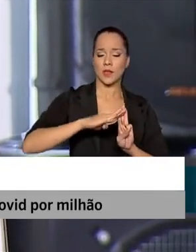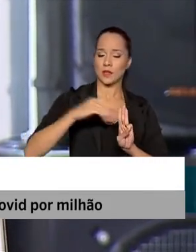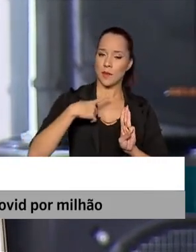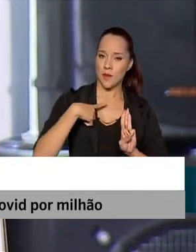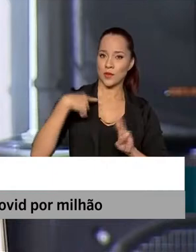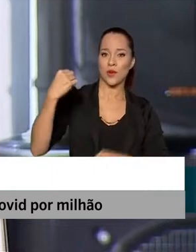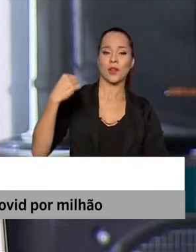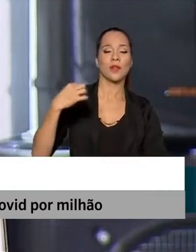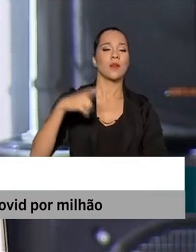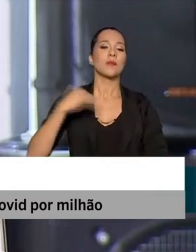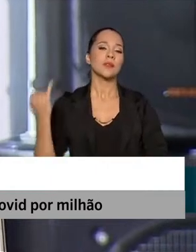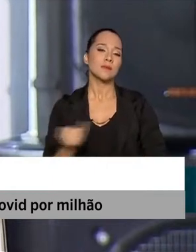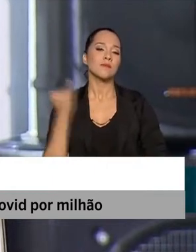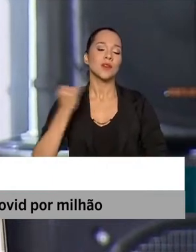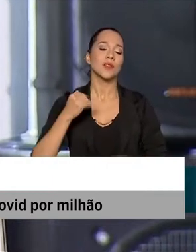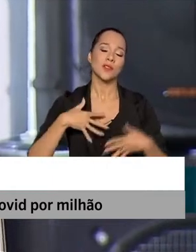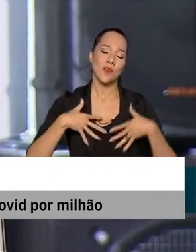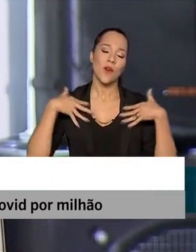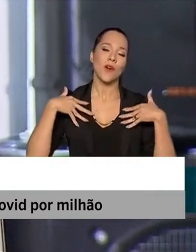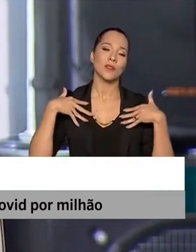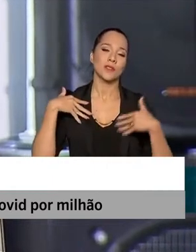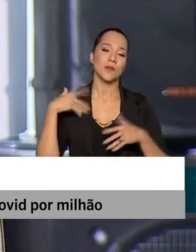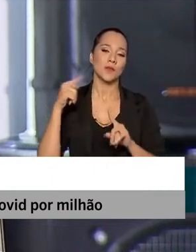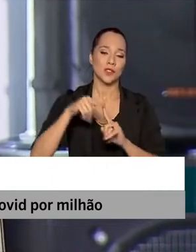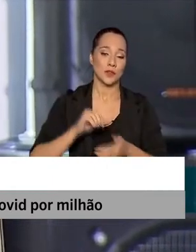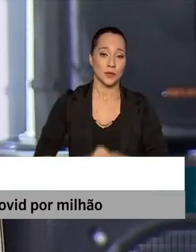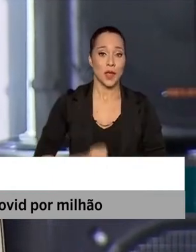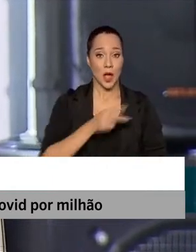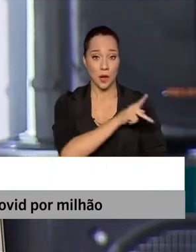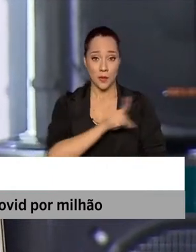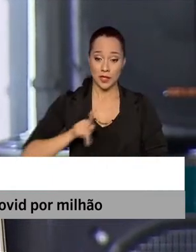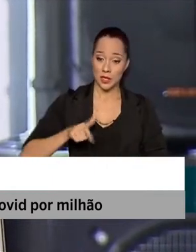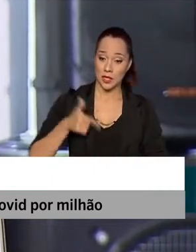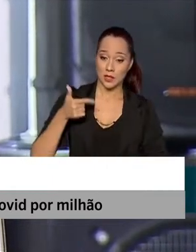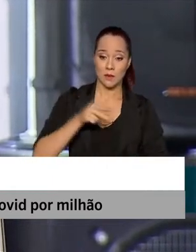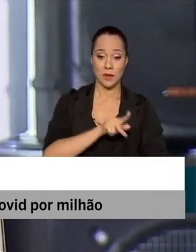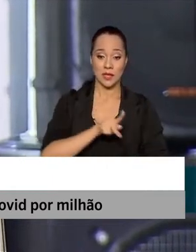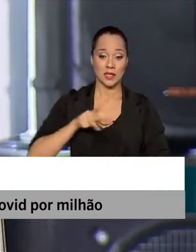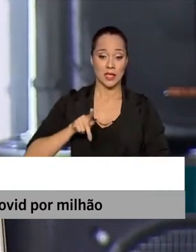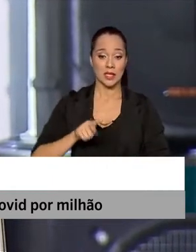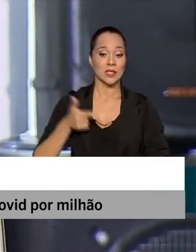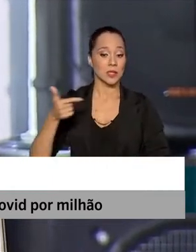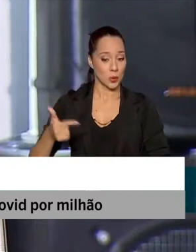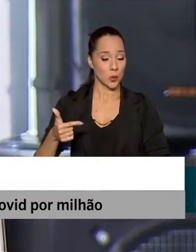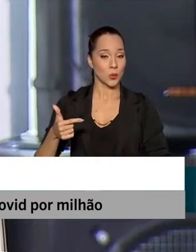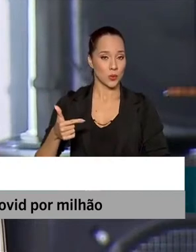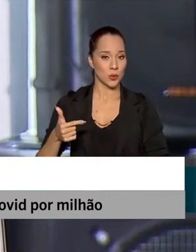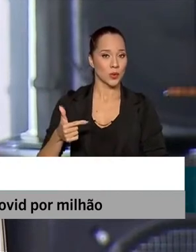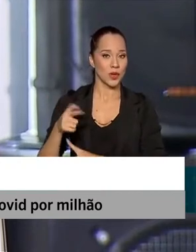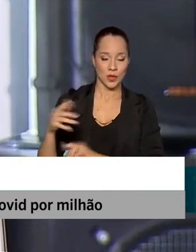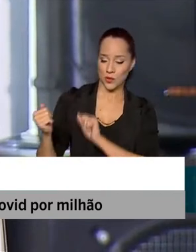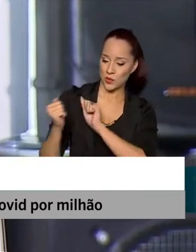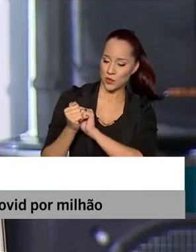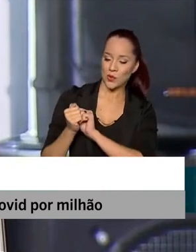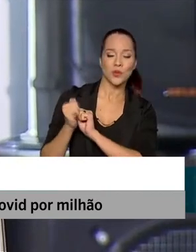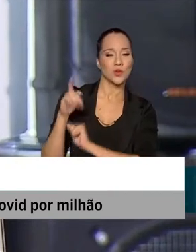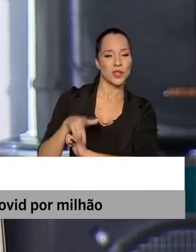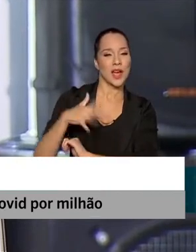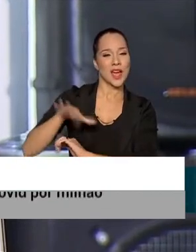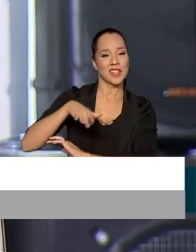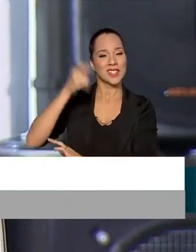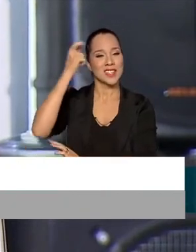nomeado para esta importante e honrosa missão. Ao Vice-Presidente da República, meu companheiro de